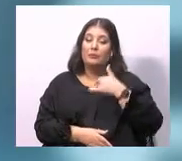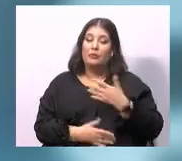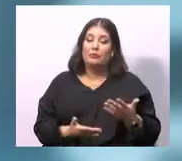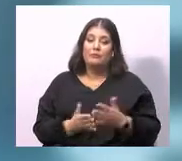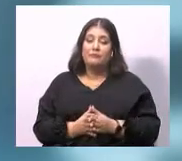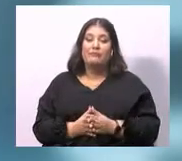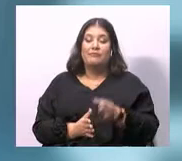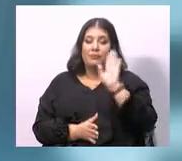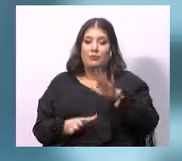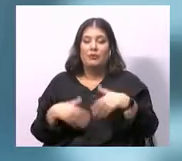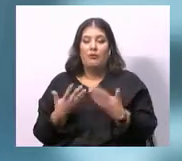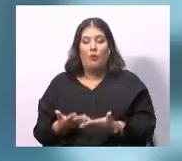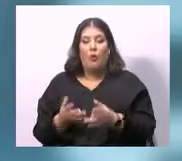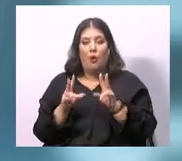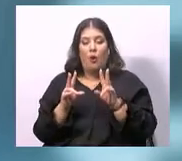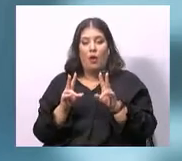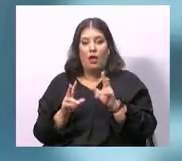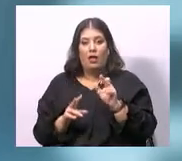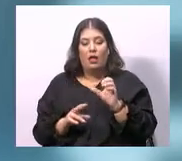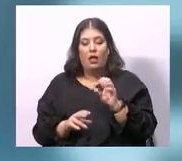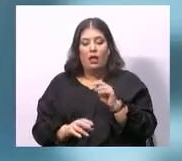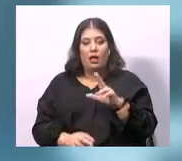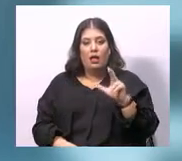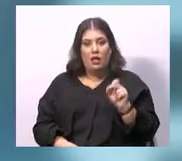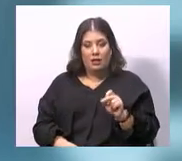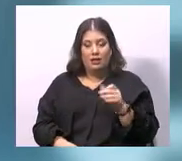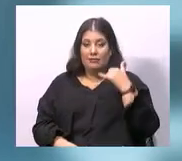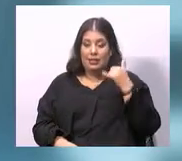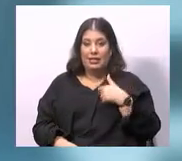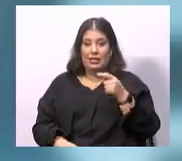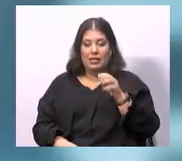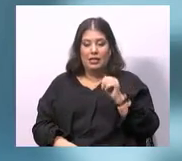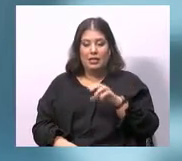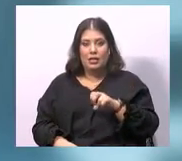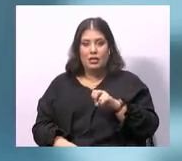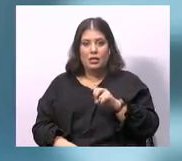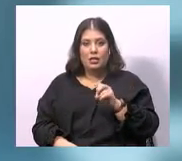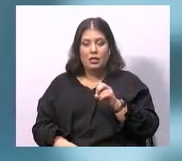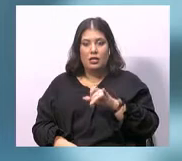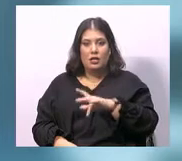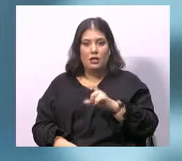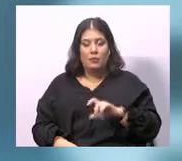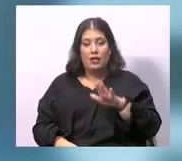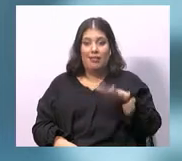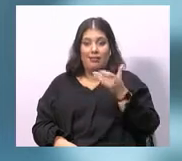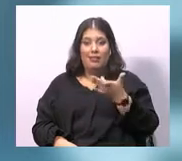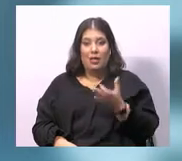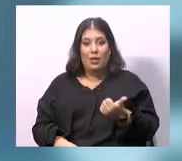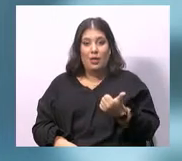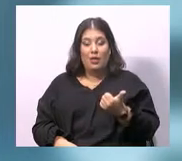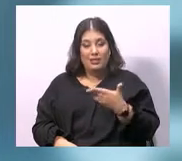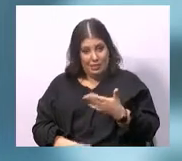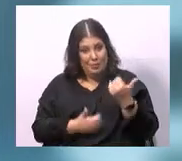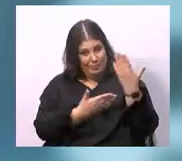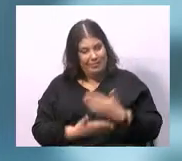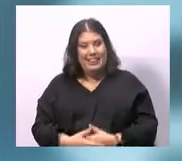telespectadora, vamos saber qual é a dúvida da Rosa Ferreira, que liga de Esmoriz, tem 71 anos e a quem dou as boas-vindas. Seja bem-vinda ao